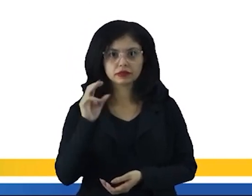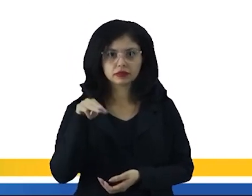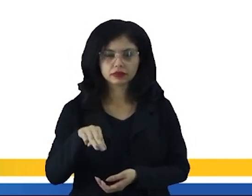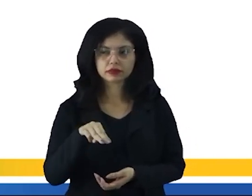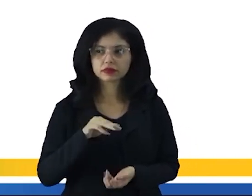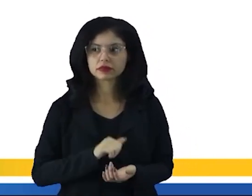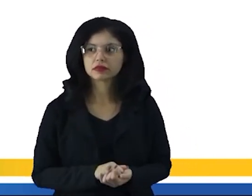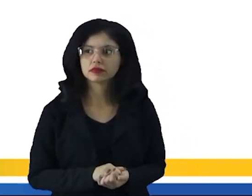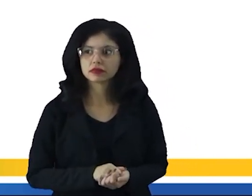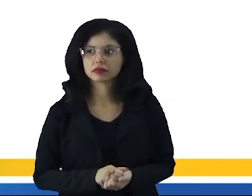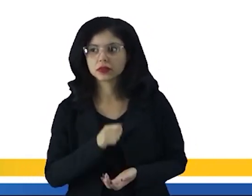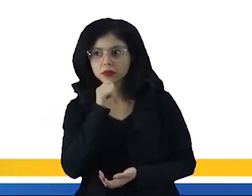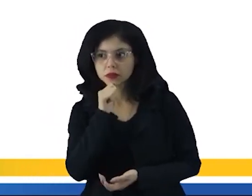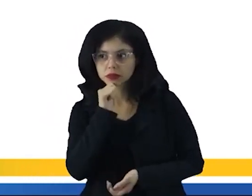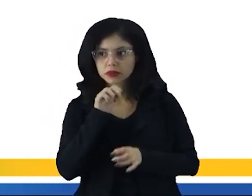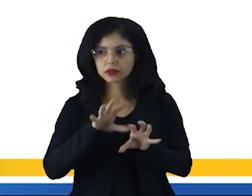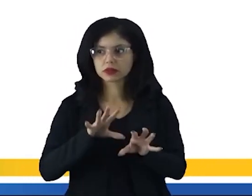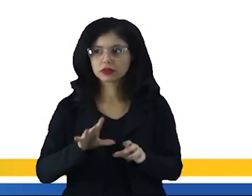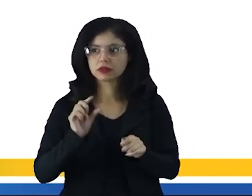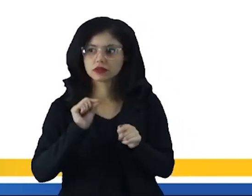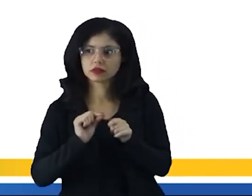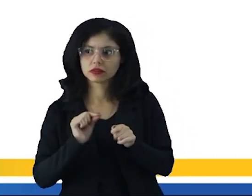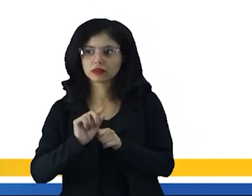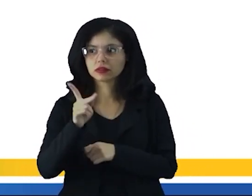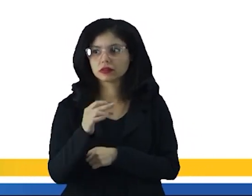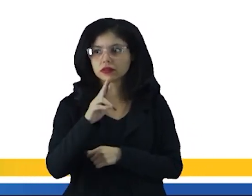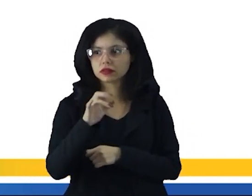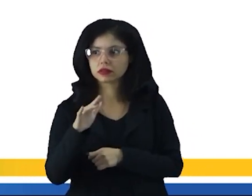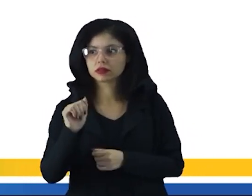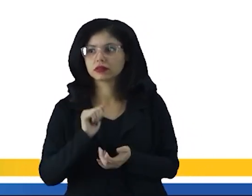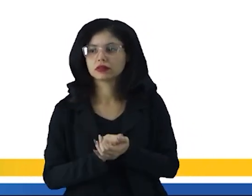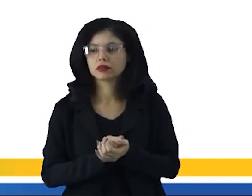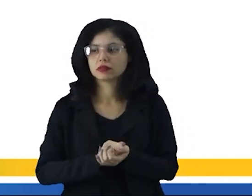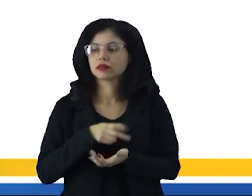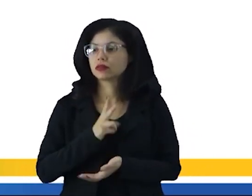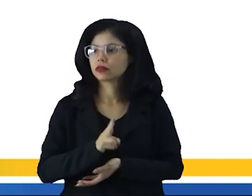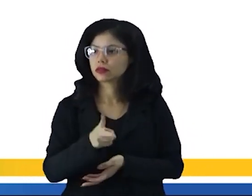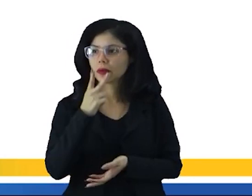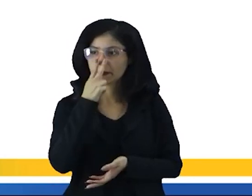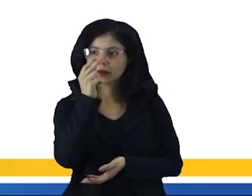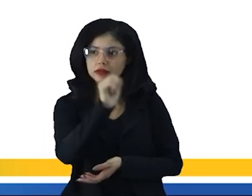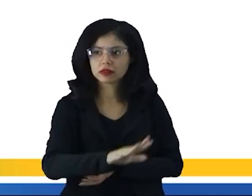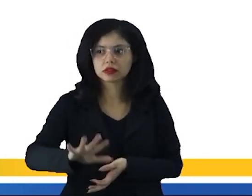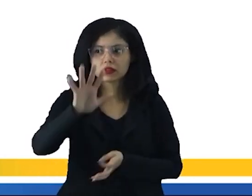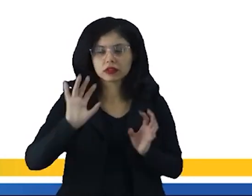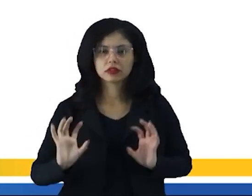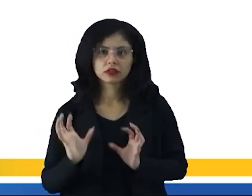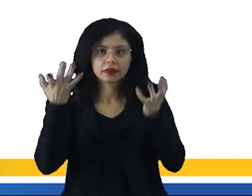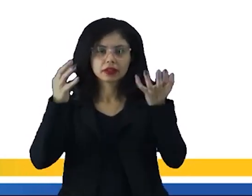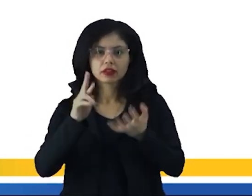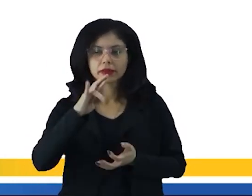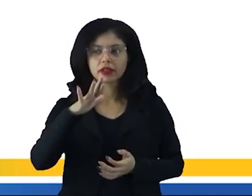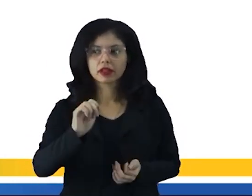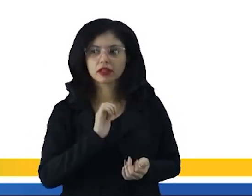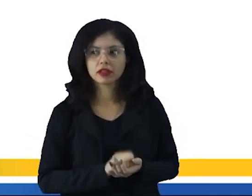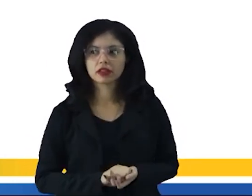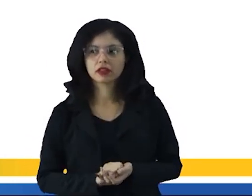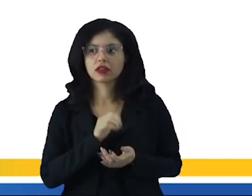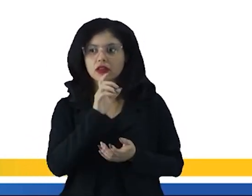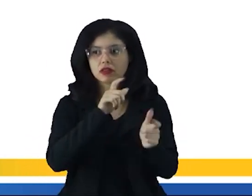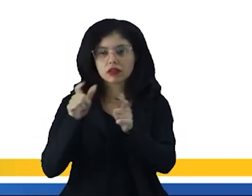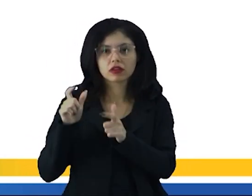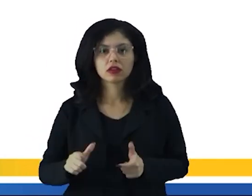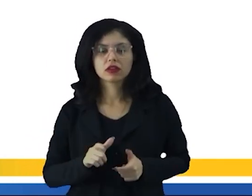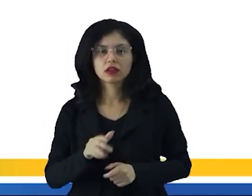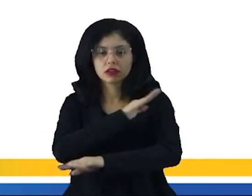50 centímetros. Além disso, são formações herbáceas contínuas e aparecem geralmente em climas temperados nas